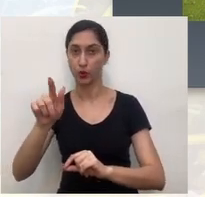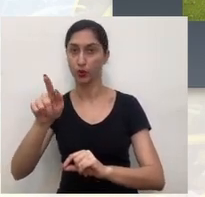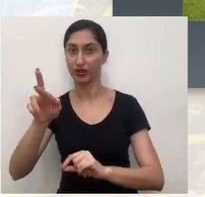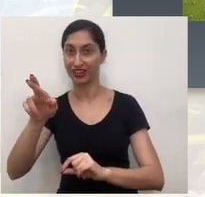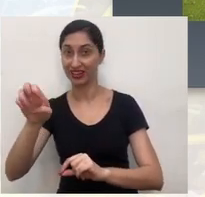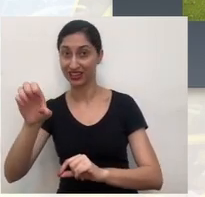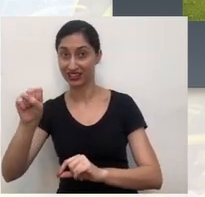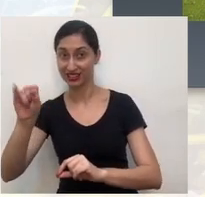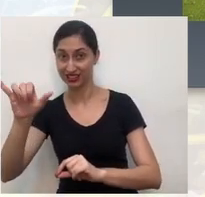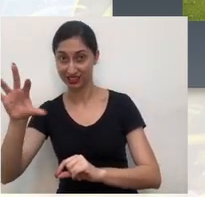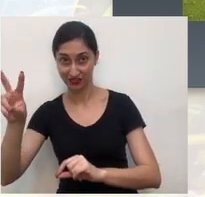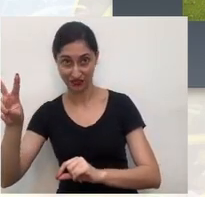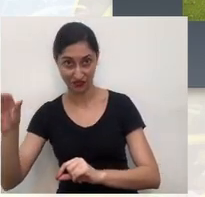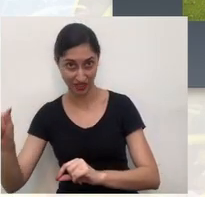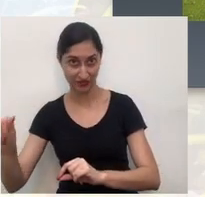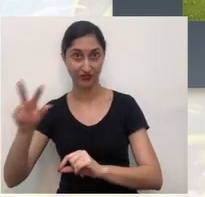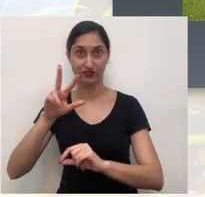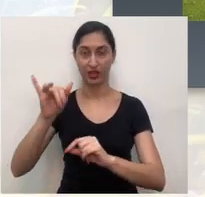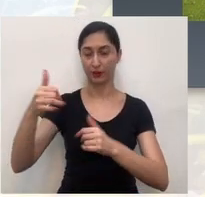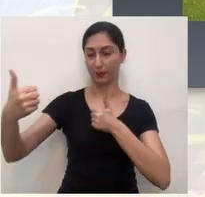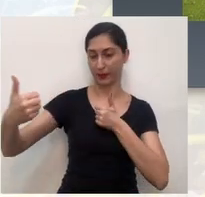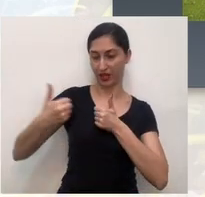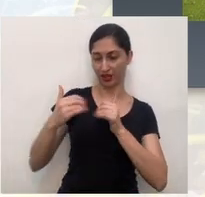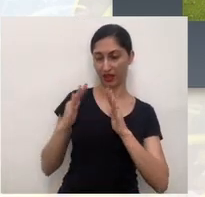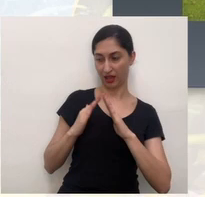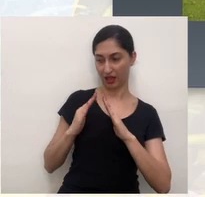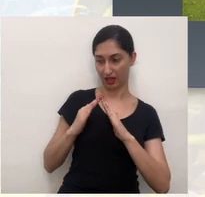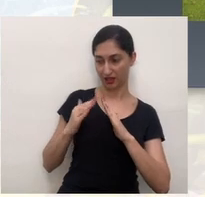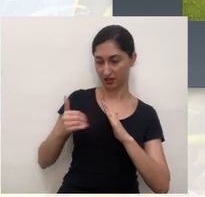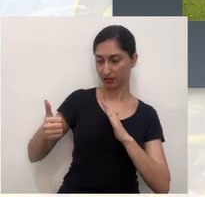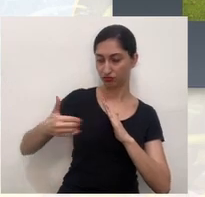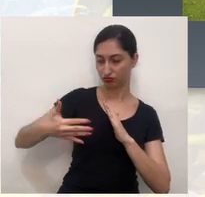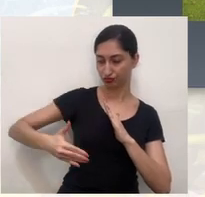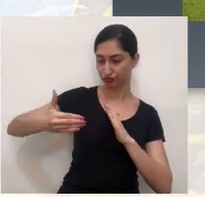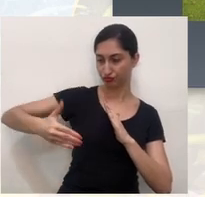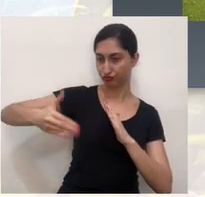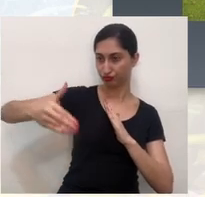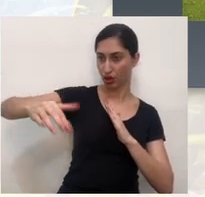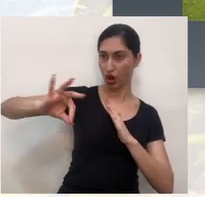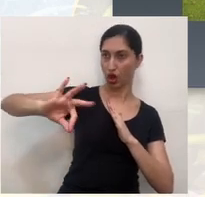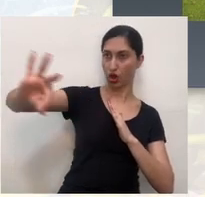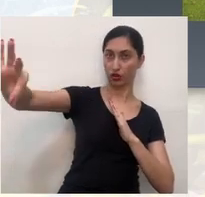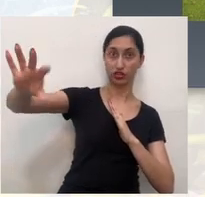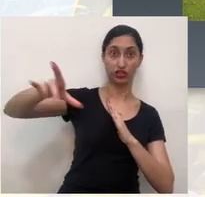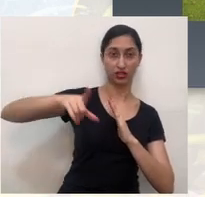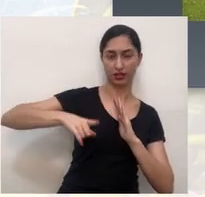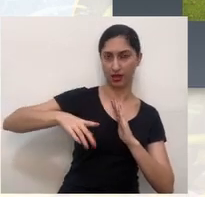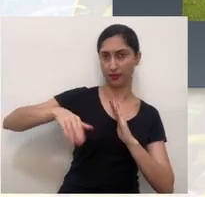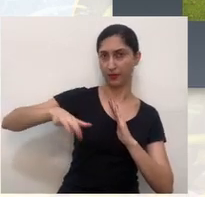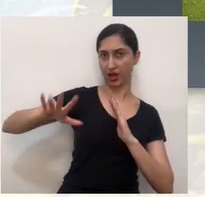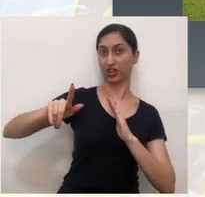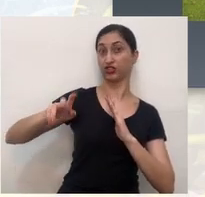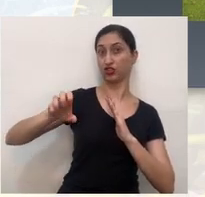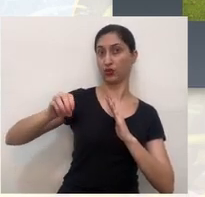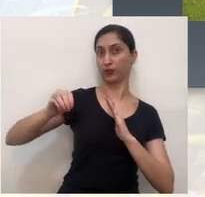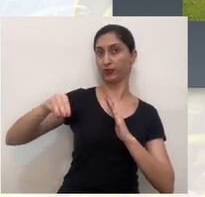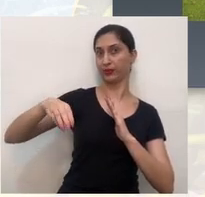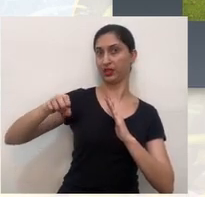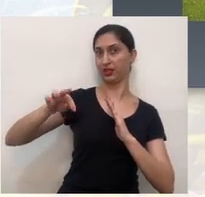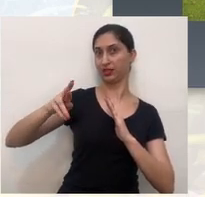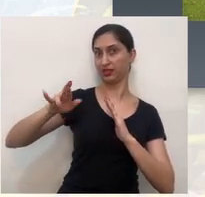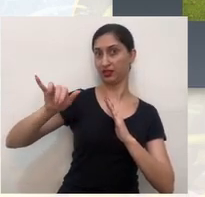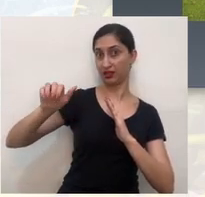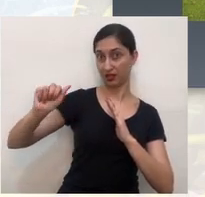para longe da casa, vamos chamar assim. E que ela é mais sofisticada, mais geométrica, tem mais